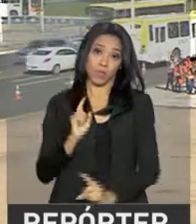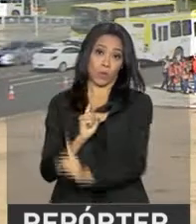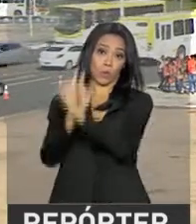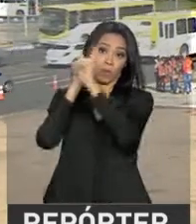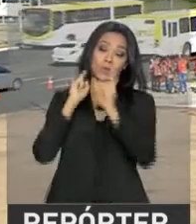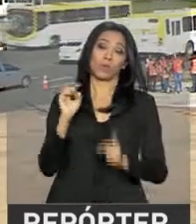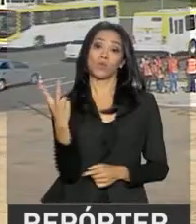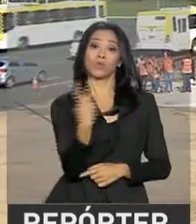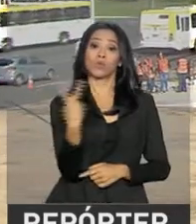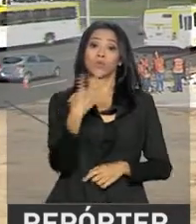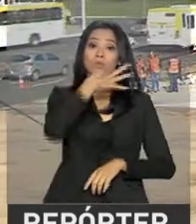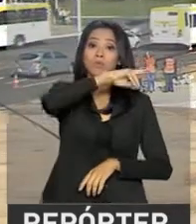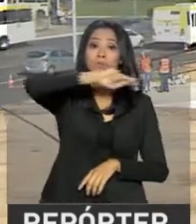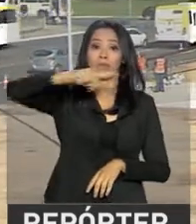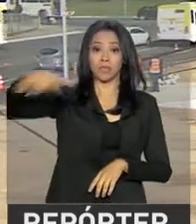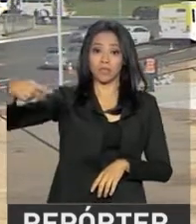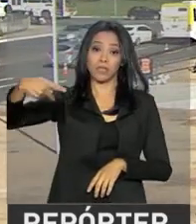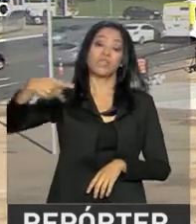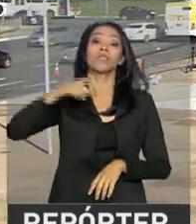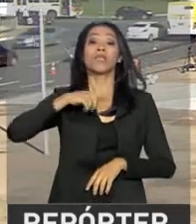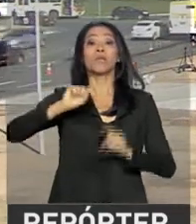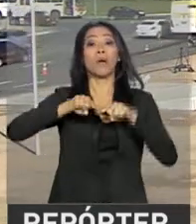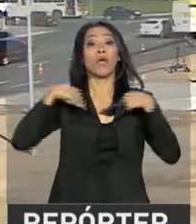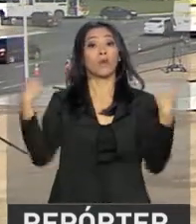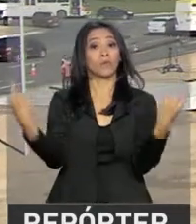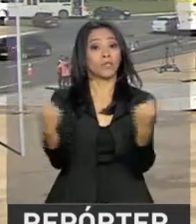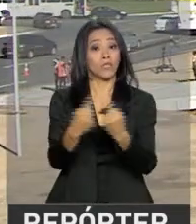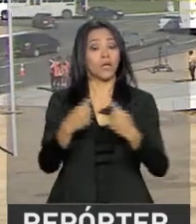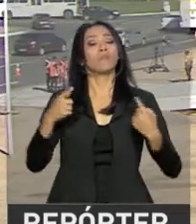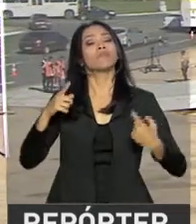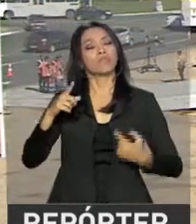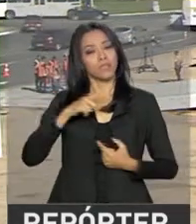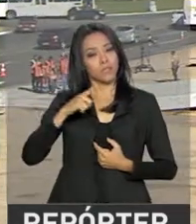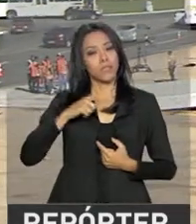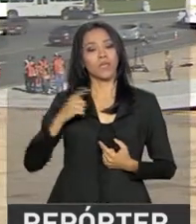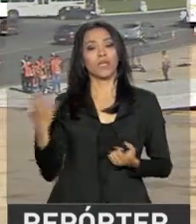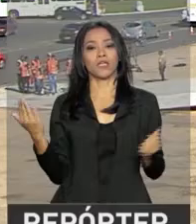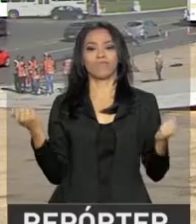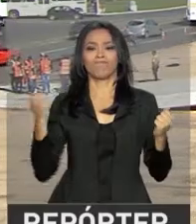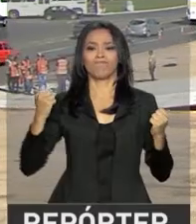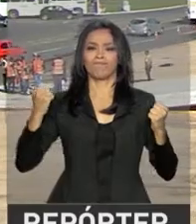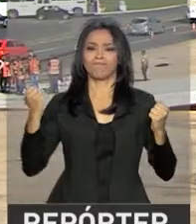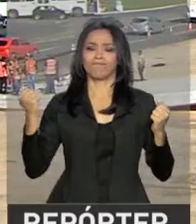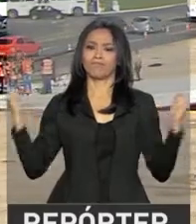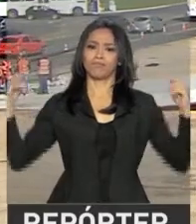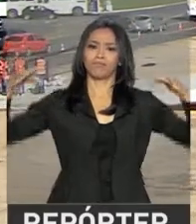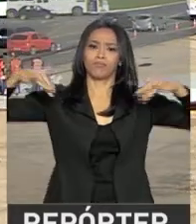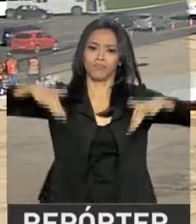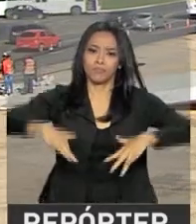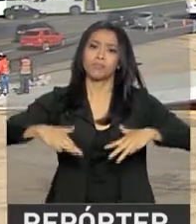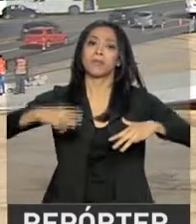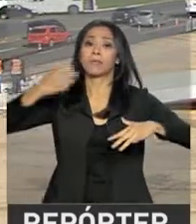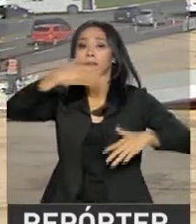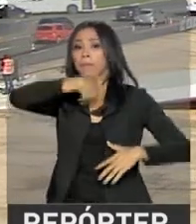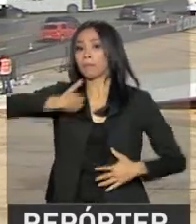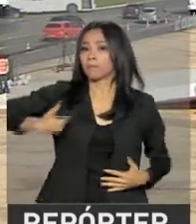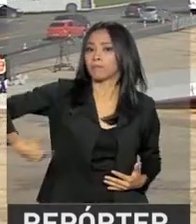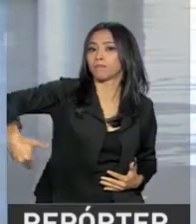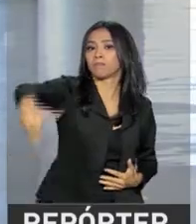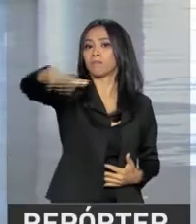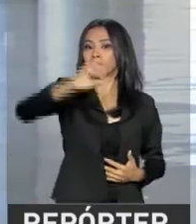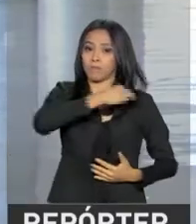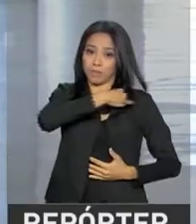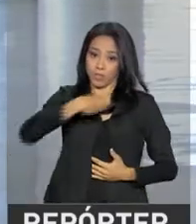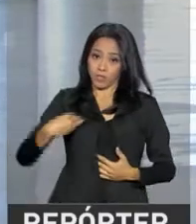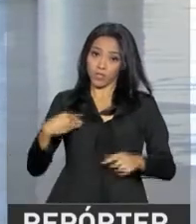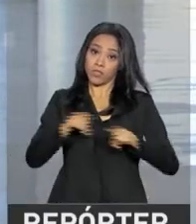presidentes participaram de uma reunião ampliada que vai contar com a participação de ministros de estado de brasil e chile e cerimônia de